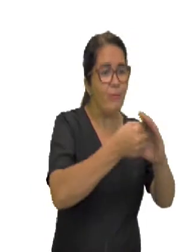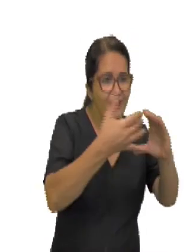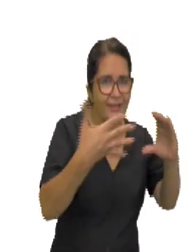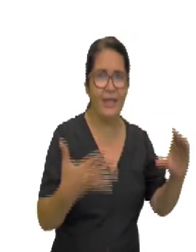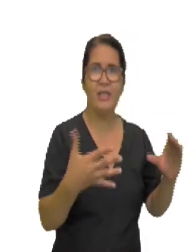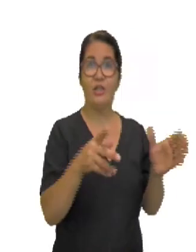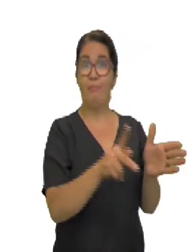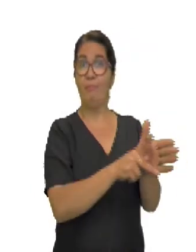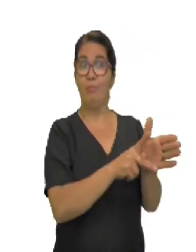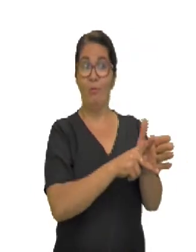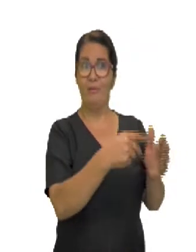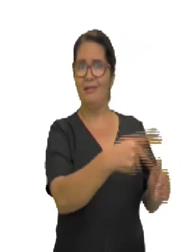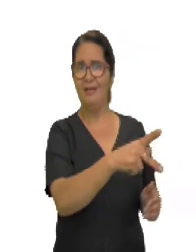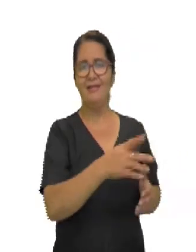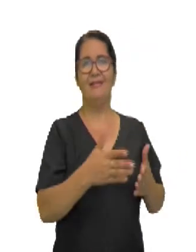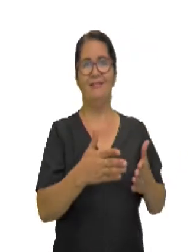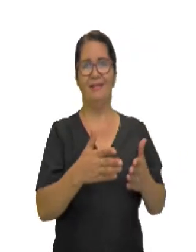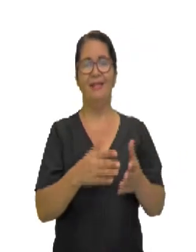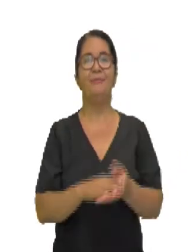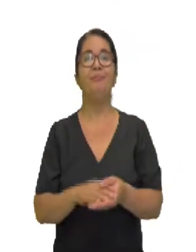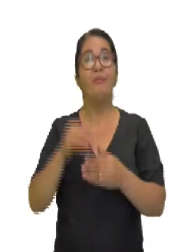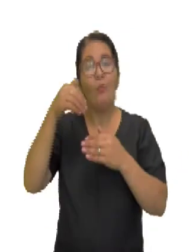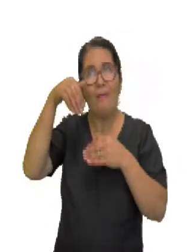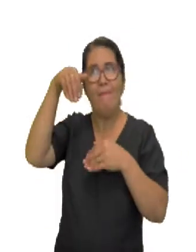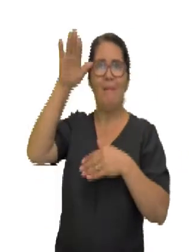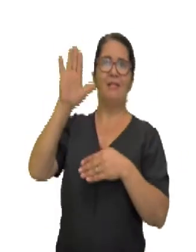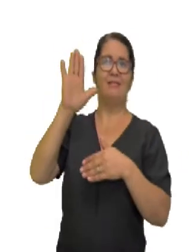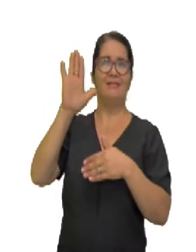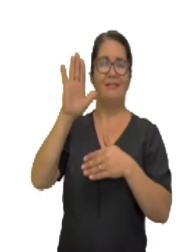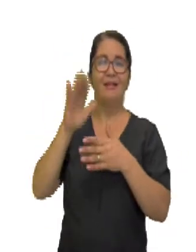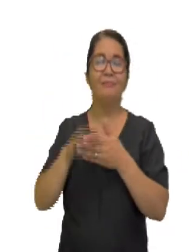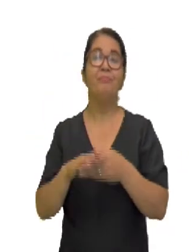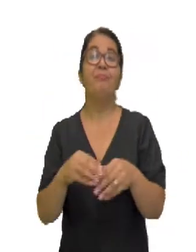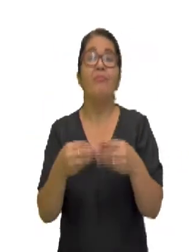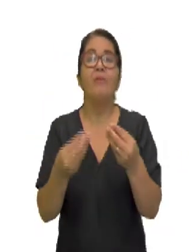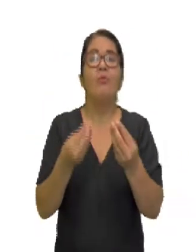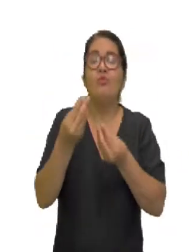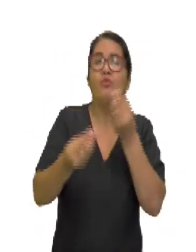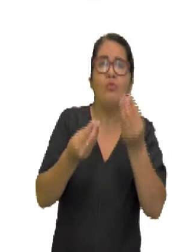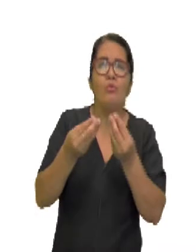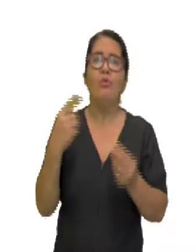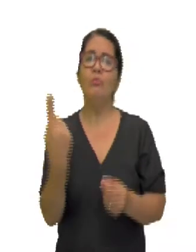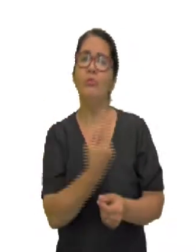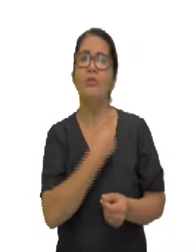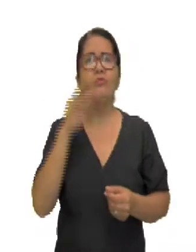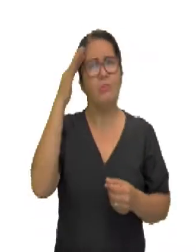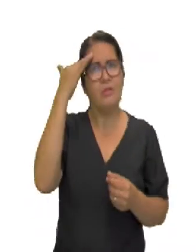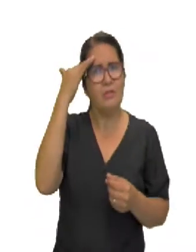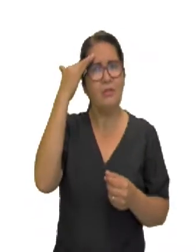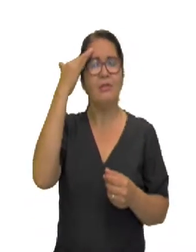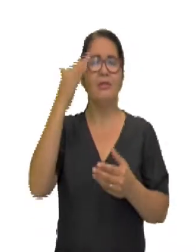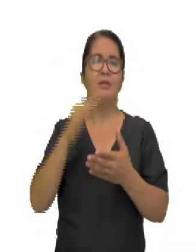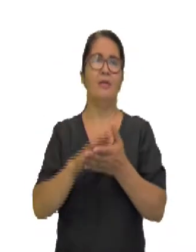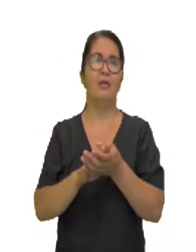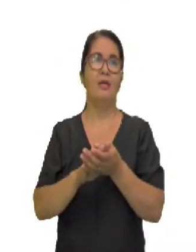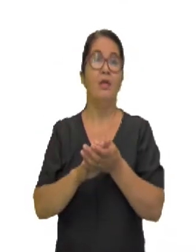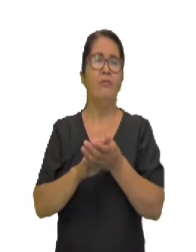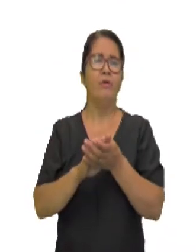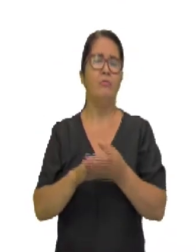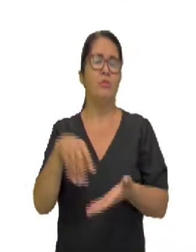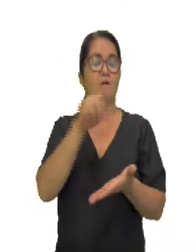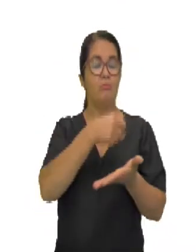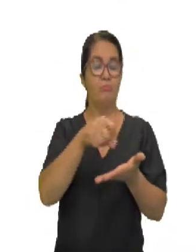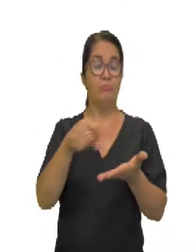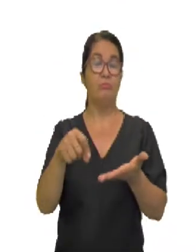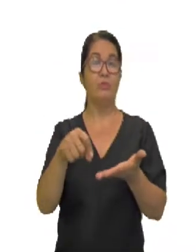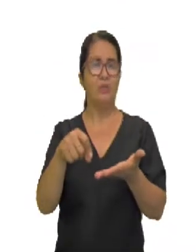outros. Observe, lá no relativo, geralmente eu vou fazer, né, eu